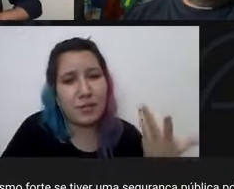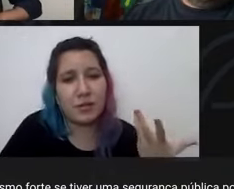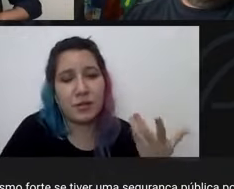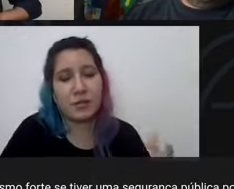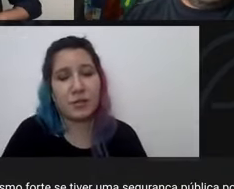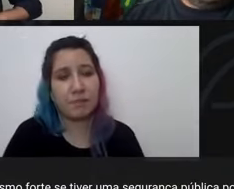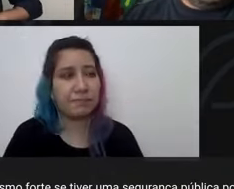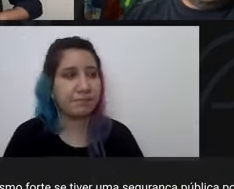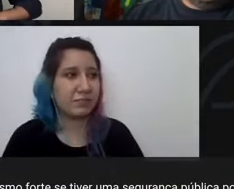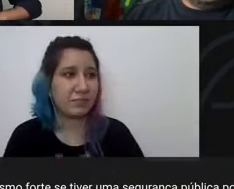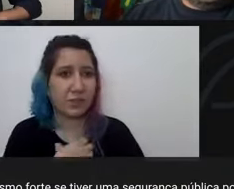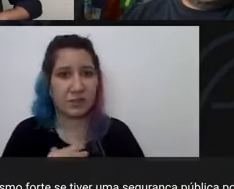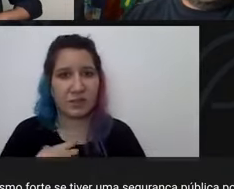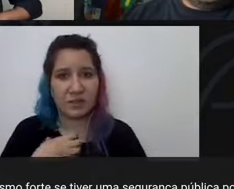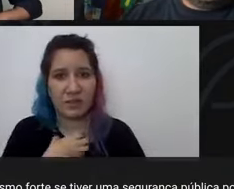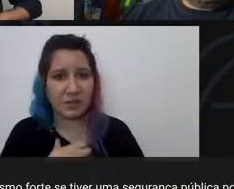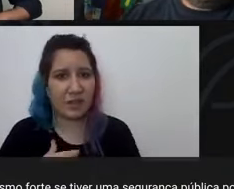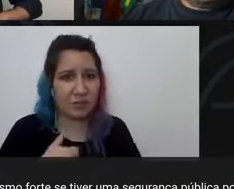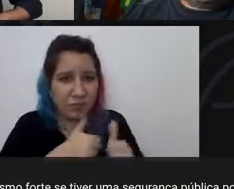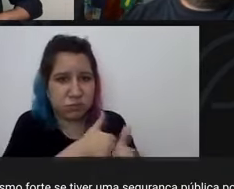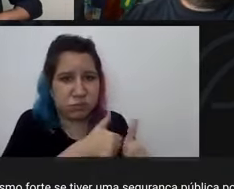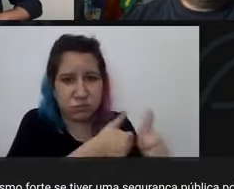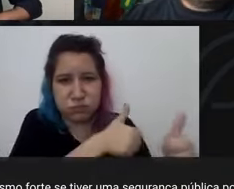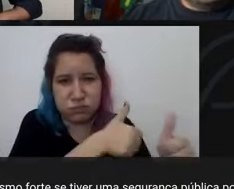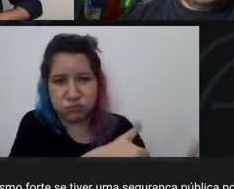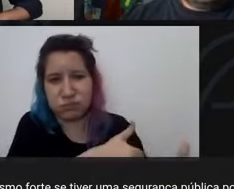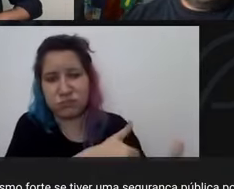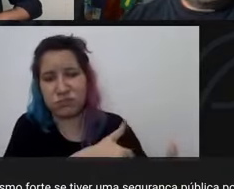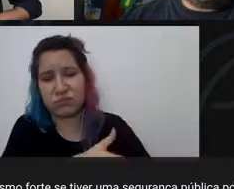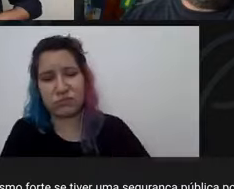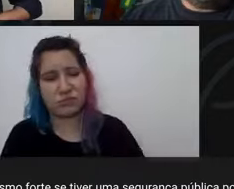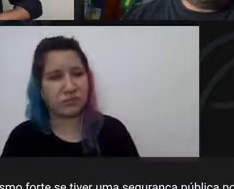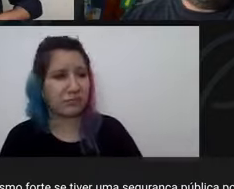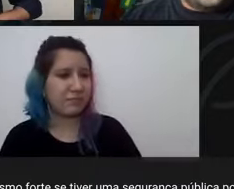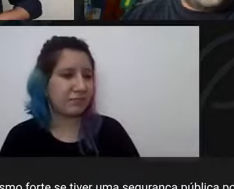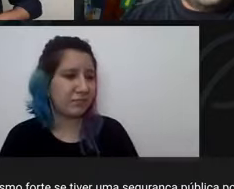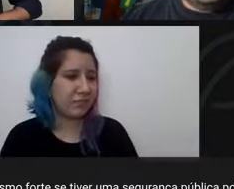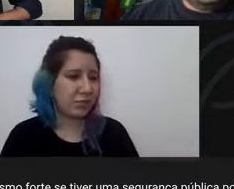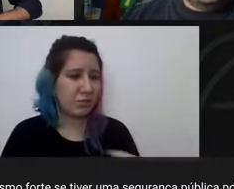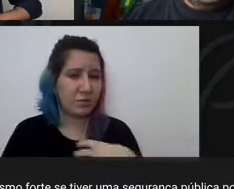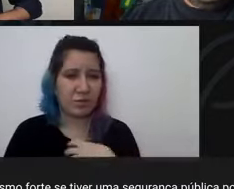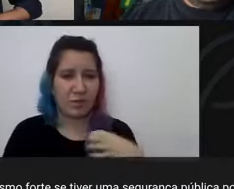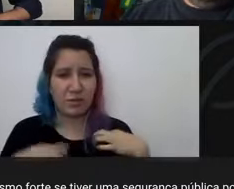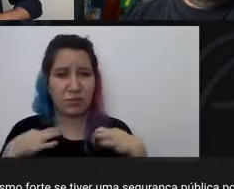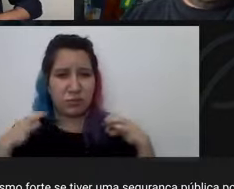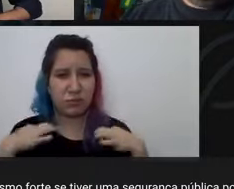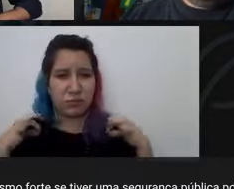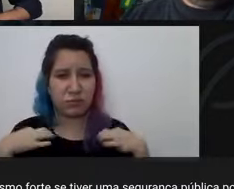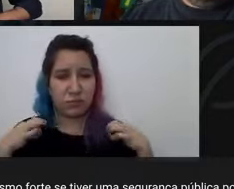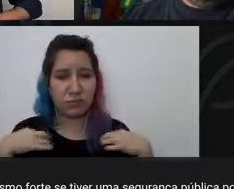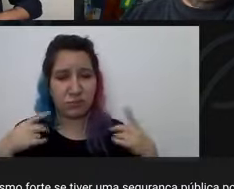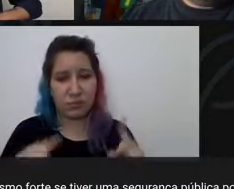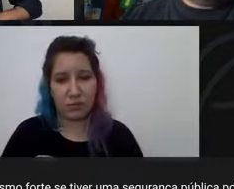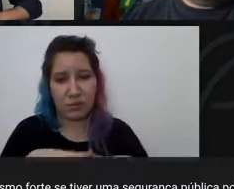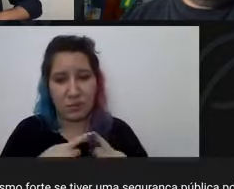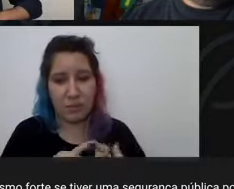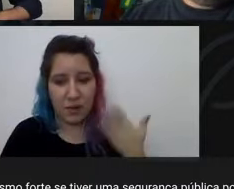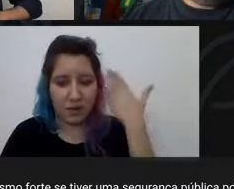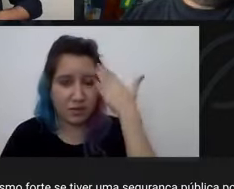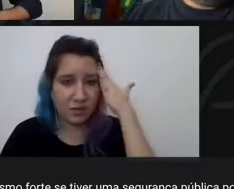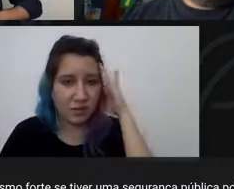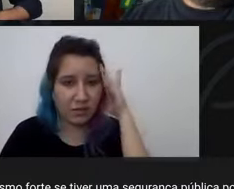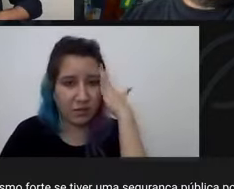começou até a se sentir perseguido. A gente estava sempre ali para contribuir de forma voluntária e a gente acabou entendendo que